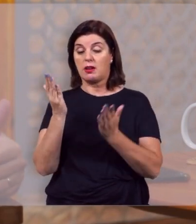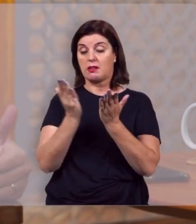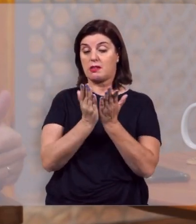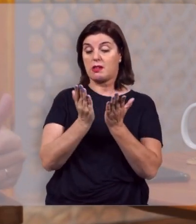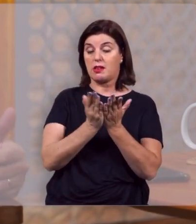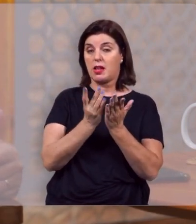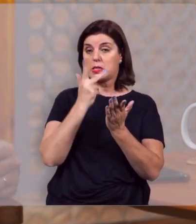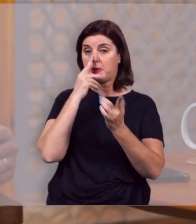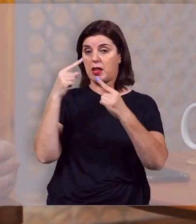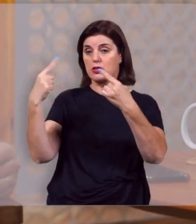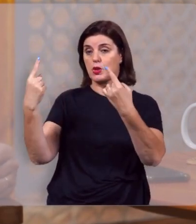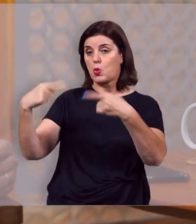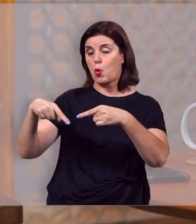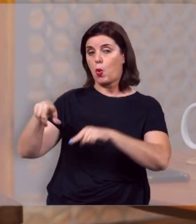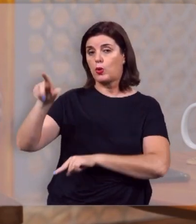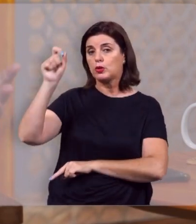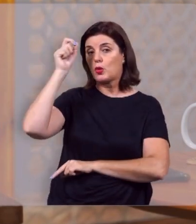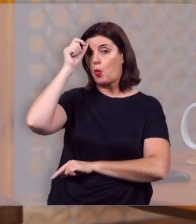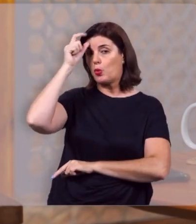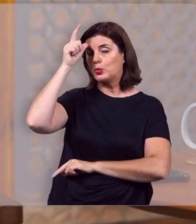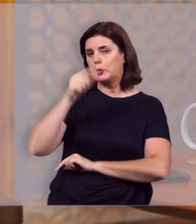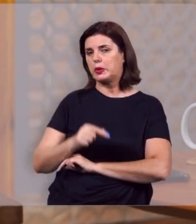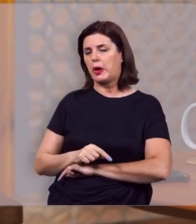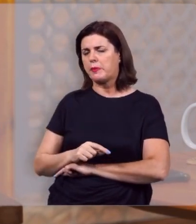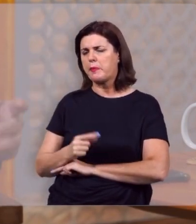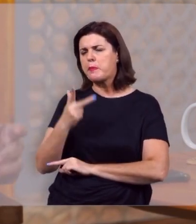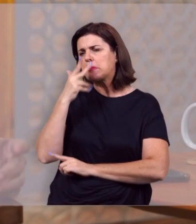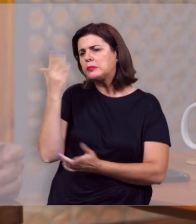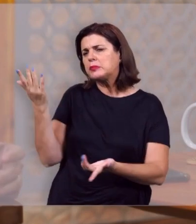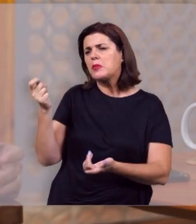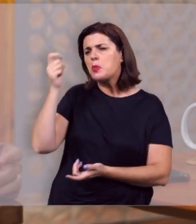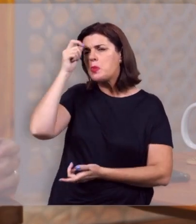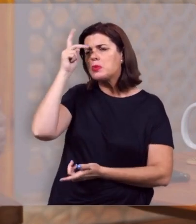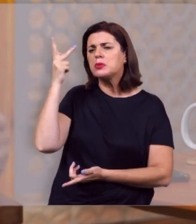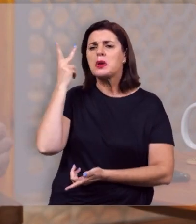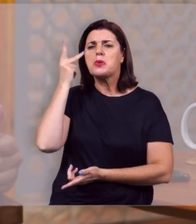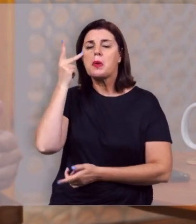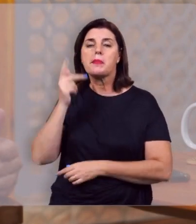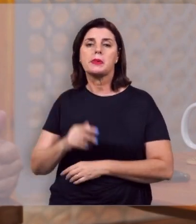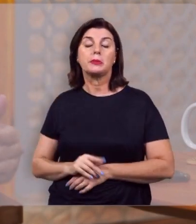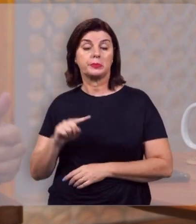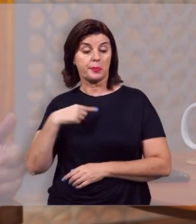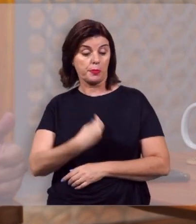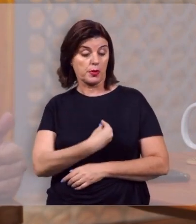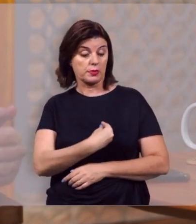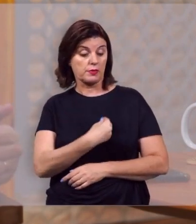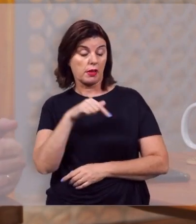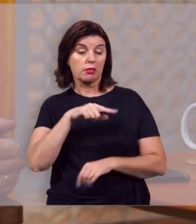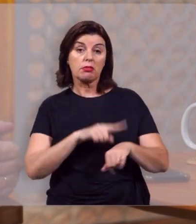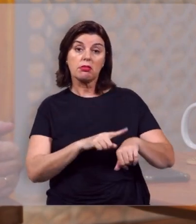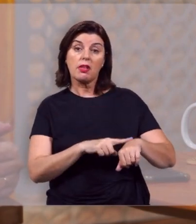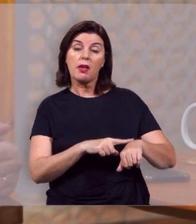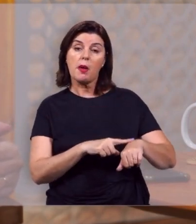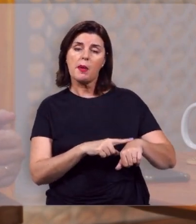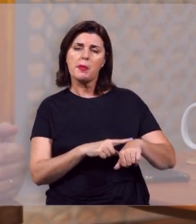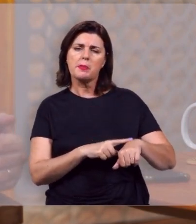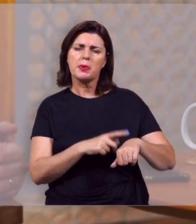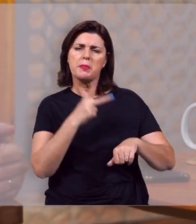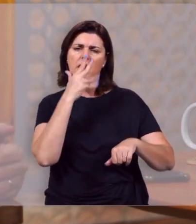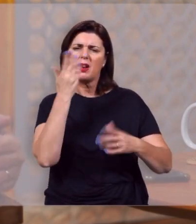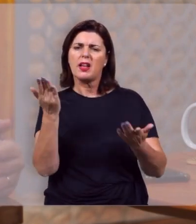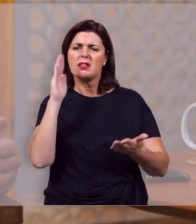é contracultural, muitas vezes ele vai na contramão da cultura vigente. Nós vivemos em um tempo que nos